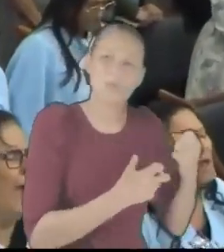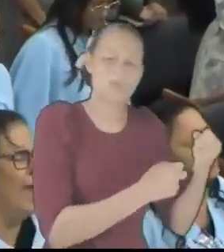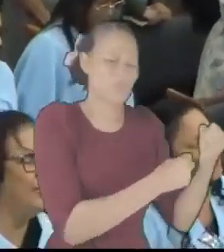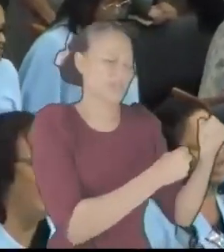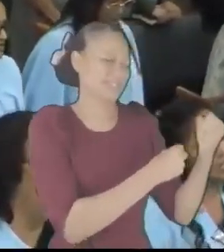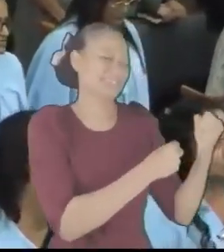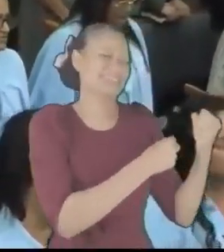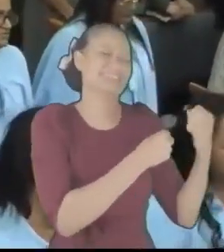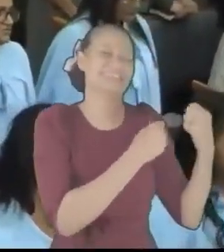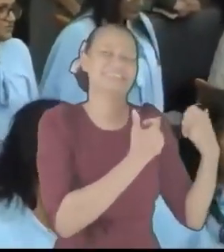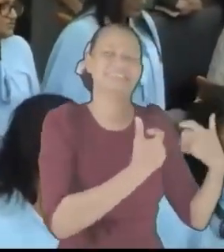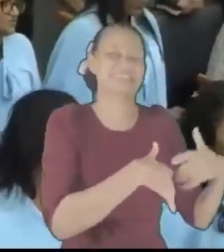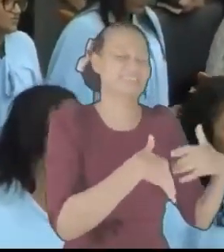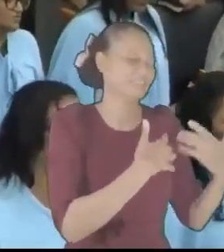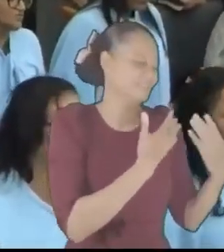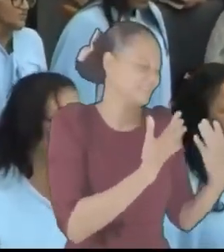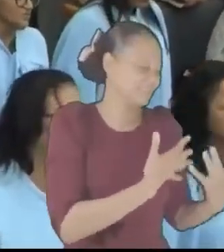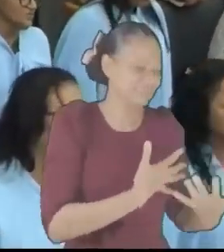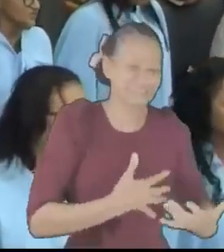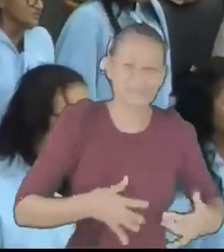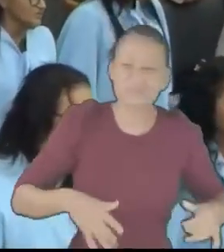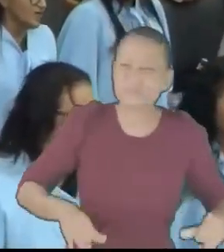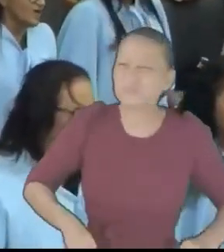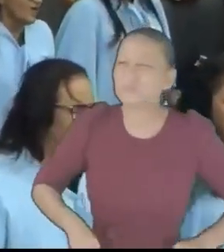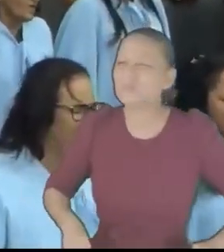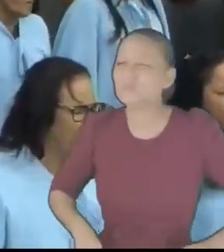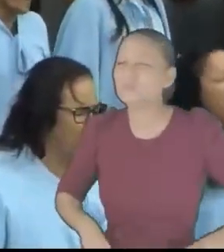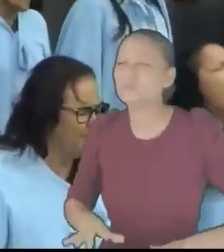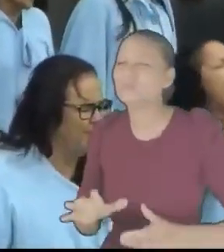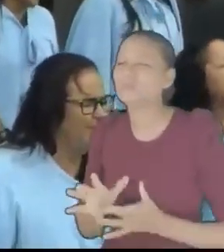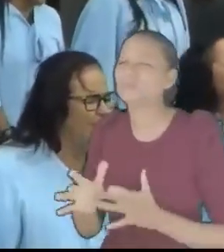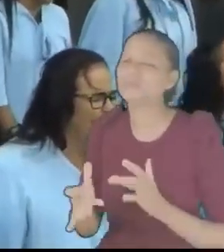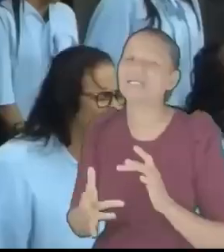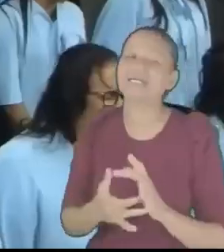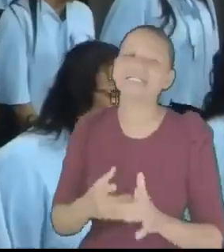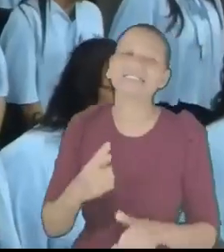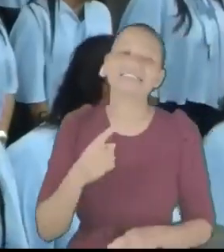castigado em Jesus. Foi ali pela fé.